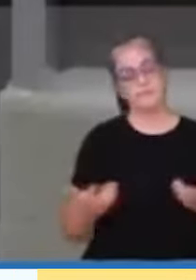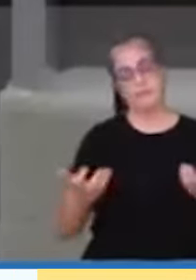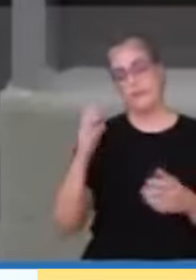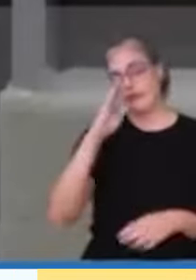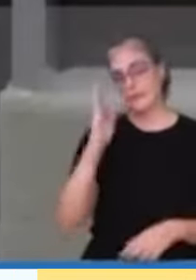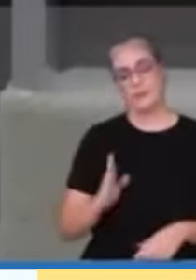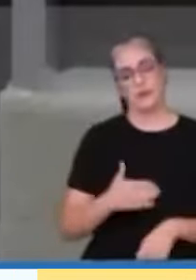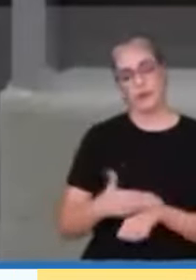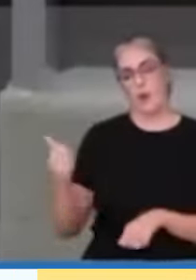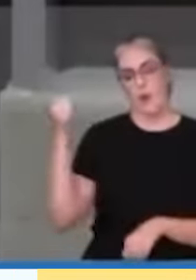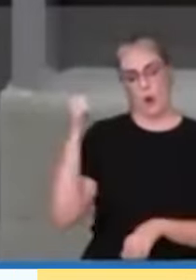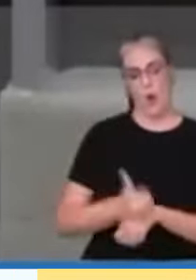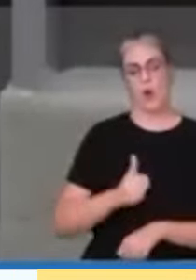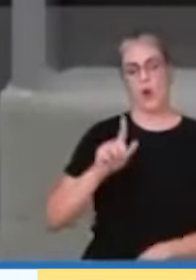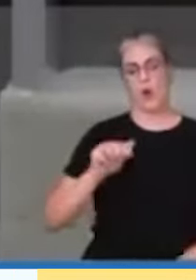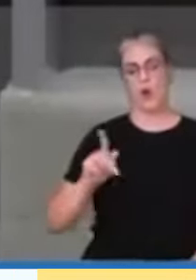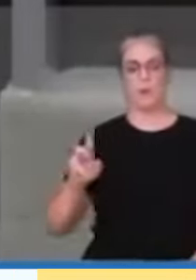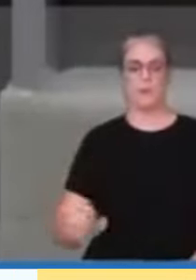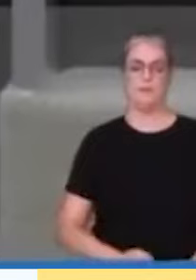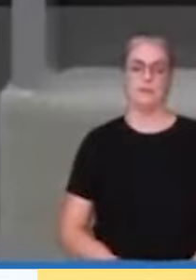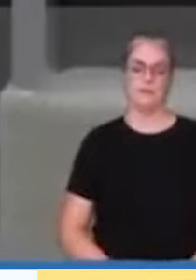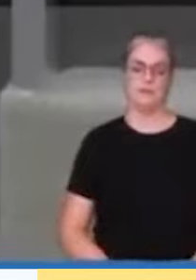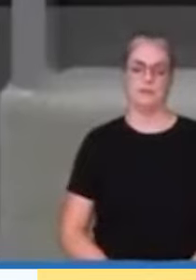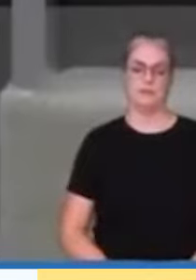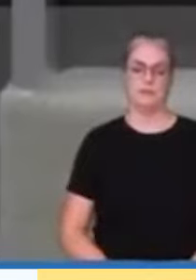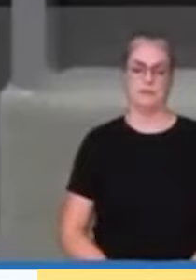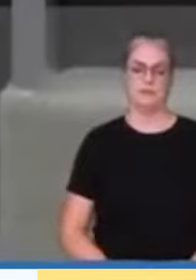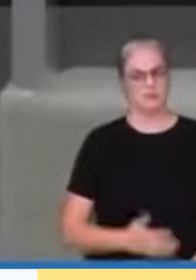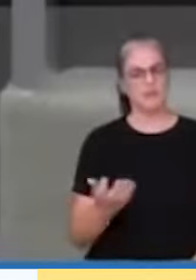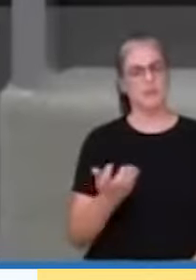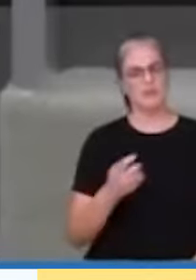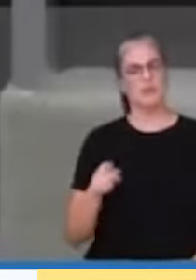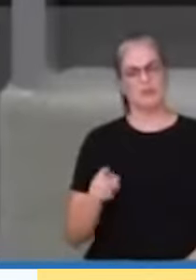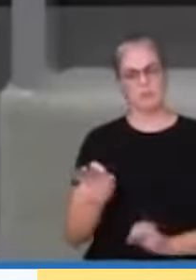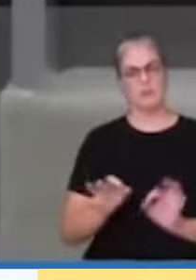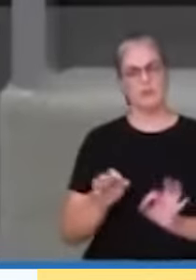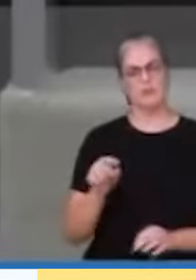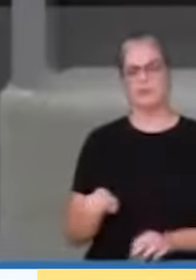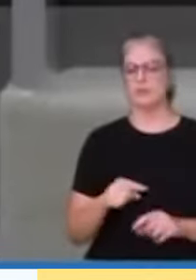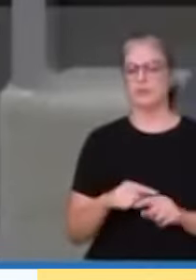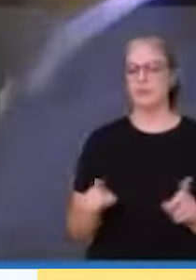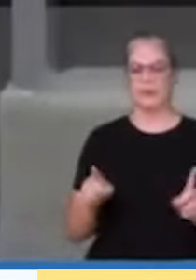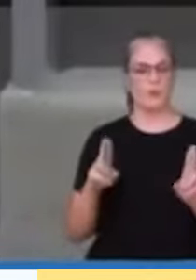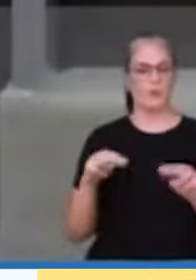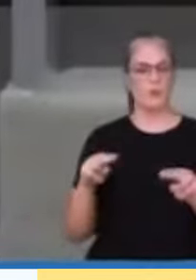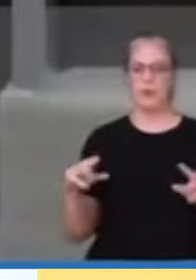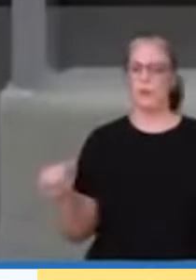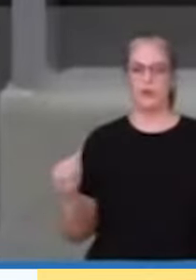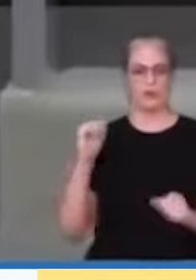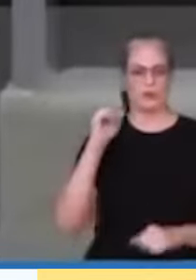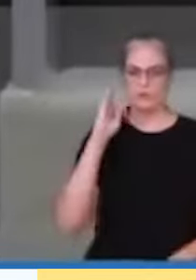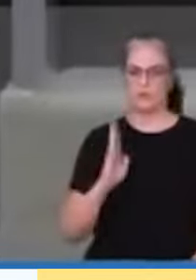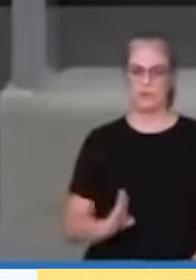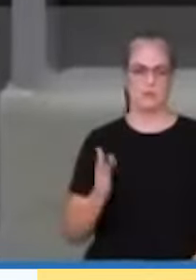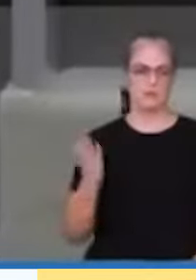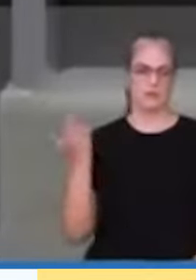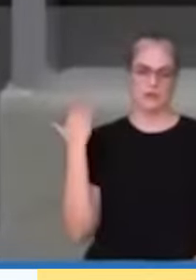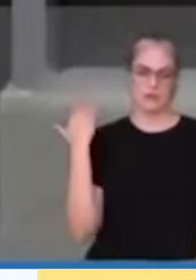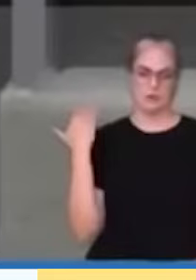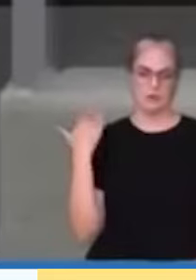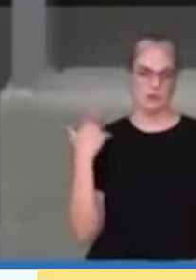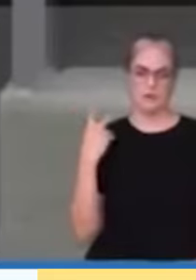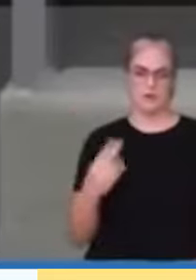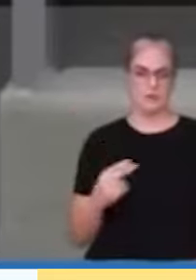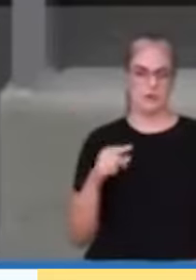Estado. O que se pretendia era um golpe de Estado. E nós nunca tivemos, no Brasil, nunca tivemos